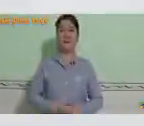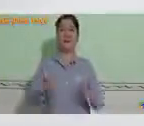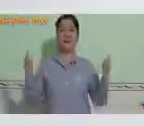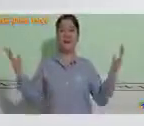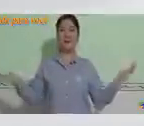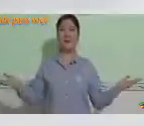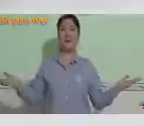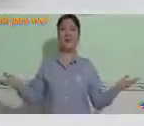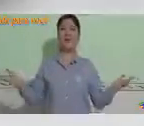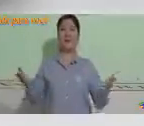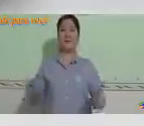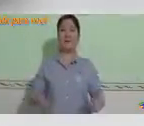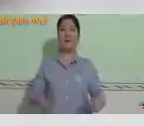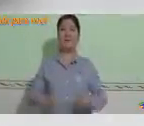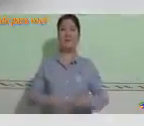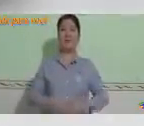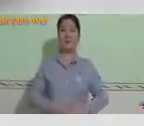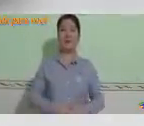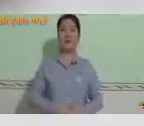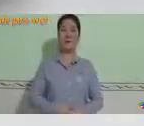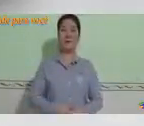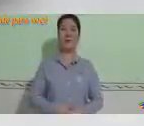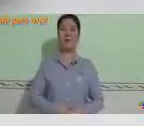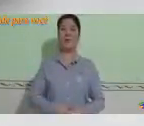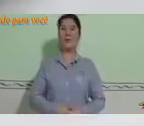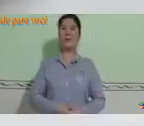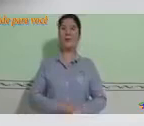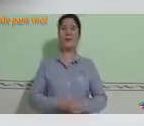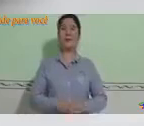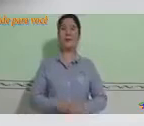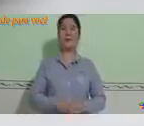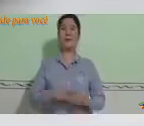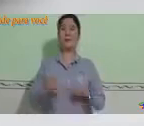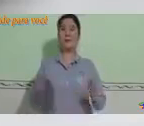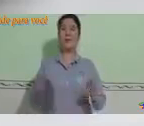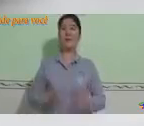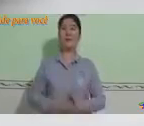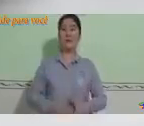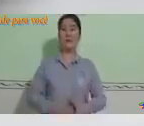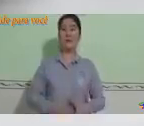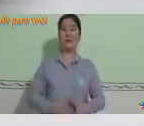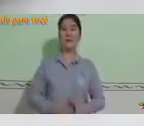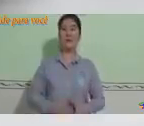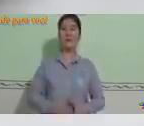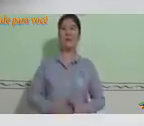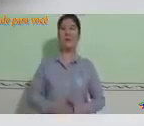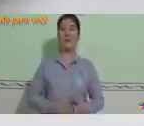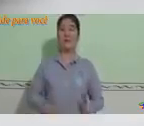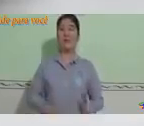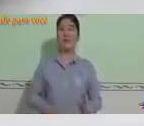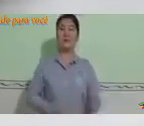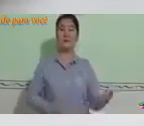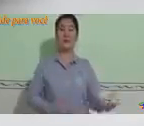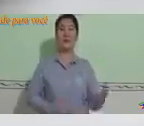O tratamento para a tendinite da pata de ganso é indicada por um médico ortopedista após a realização de exames, que